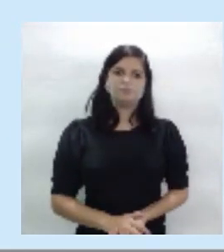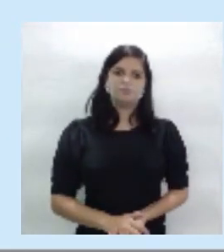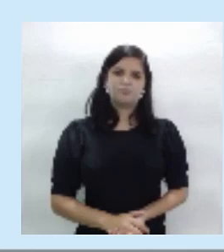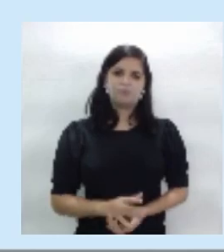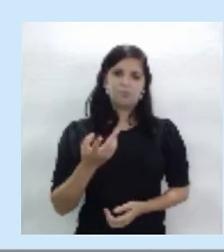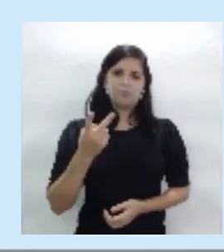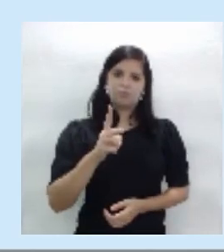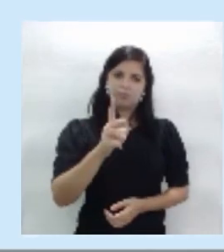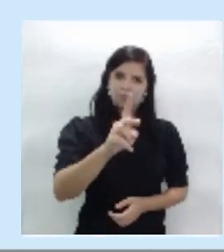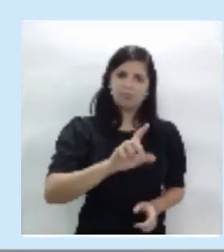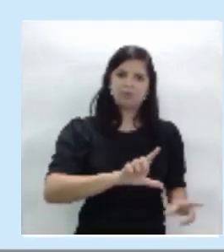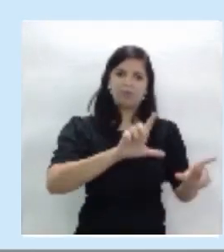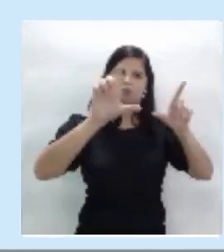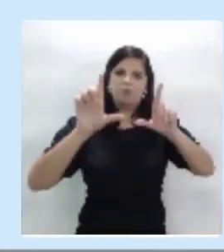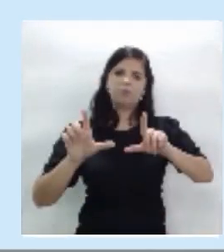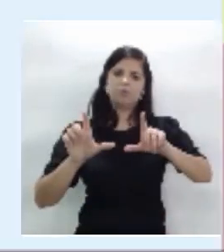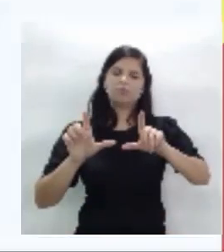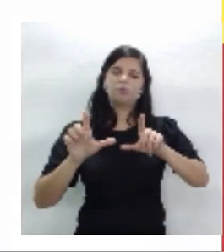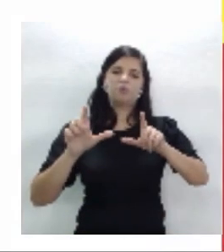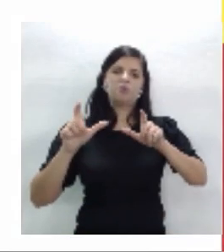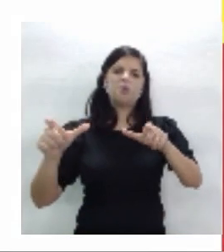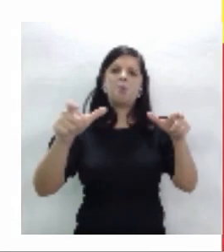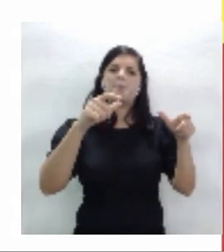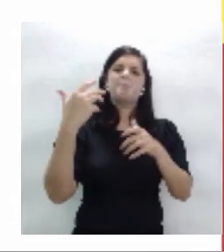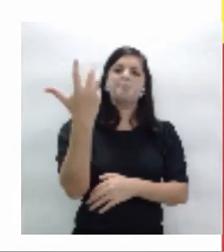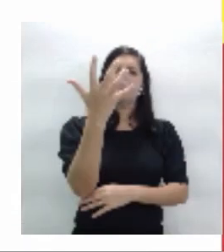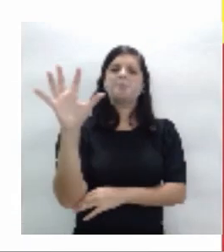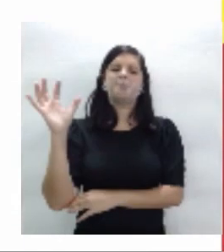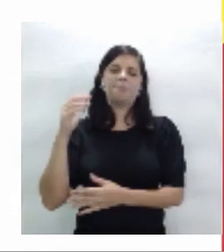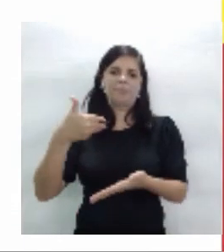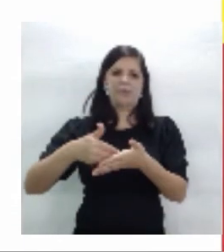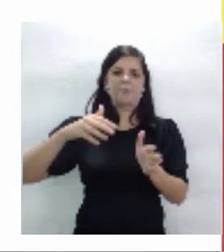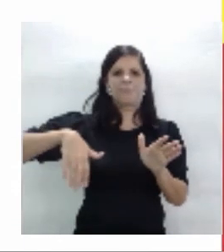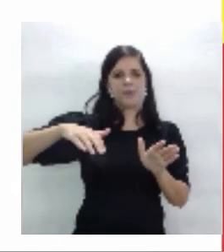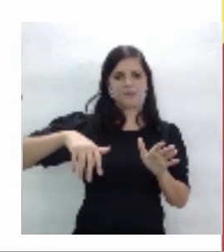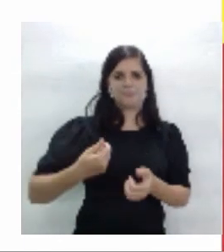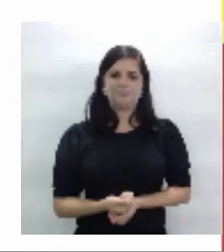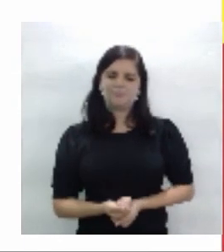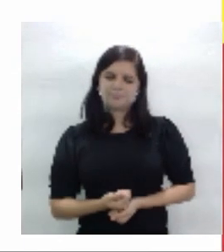ok? Vamos continuar vendo um pouquinho mais sobre ambientes costeiros, tá?